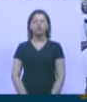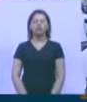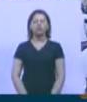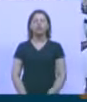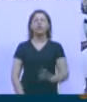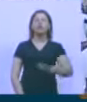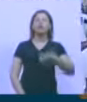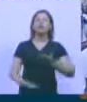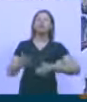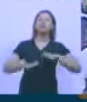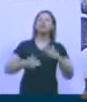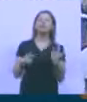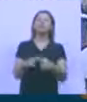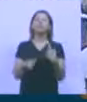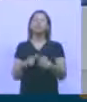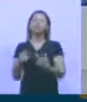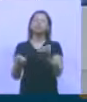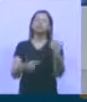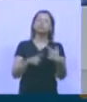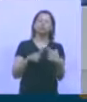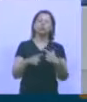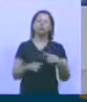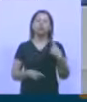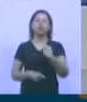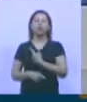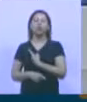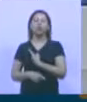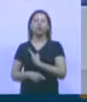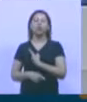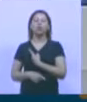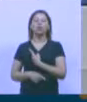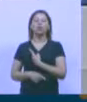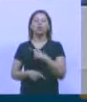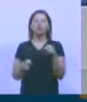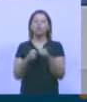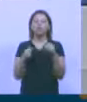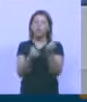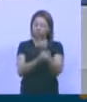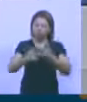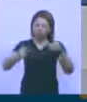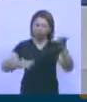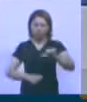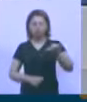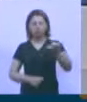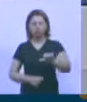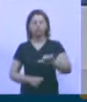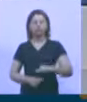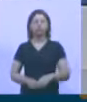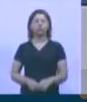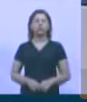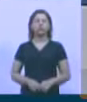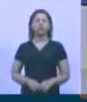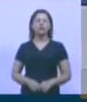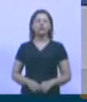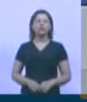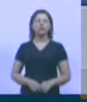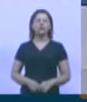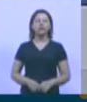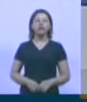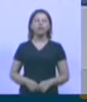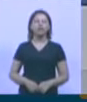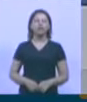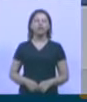E talvez por algum motivo nós fomos levados a fazer alguma coisa ruim. But later on I realize is